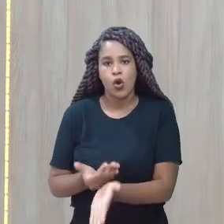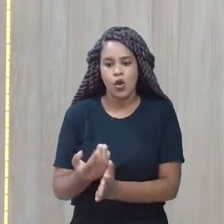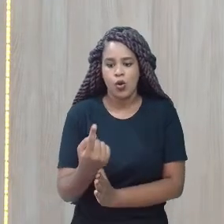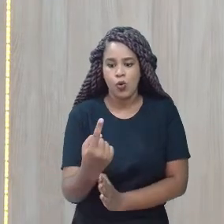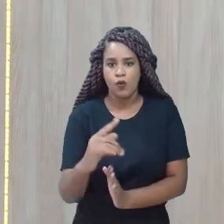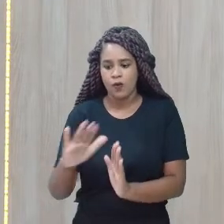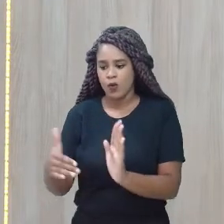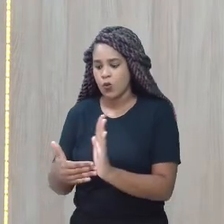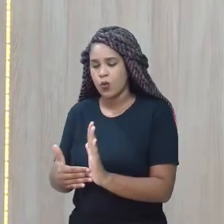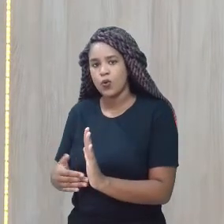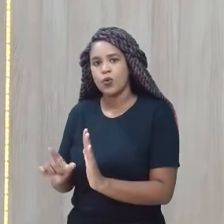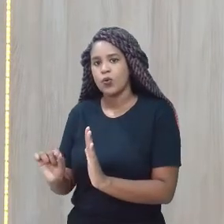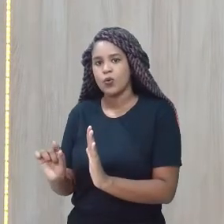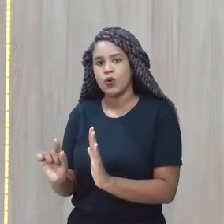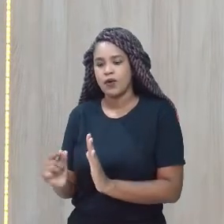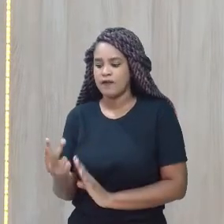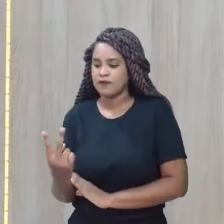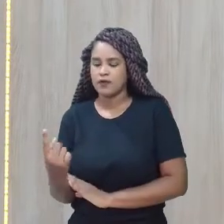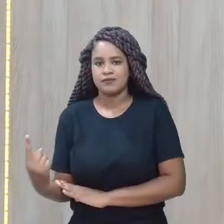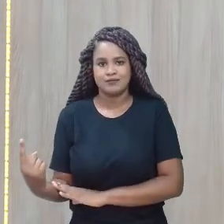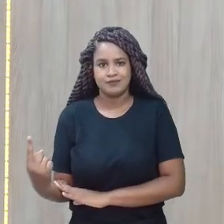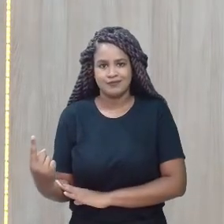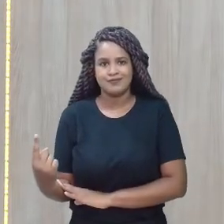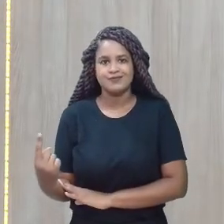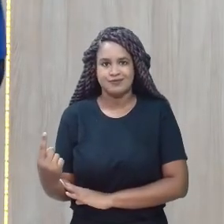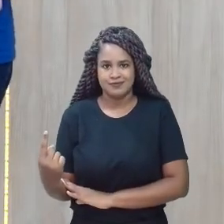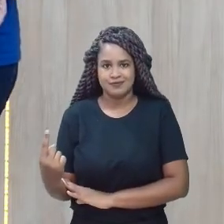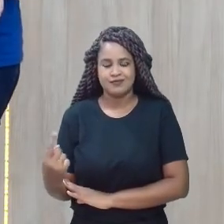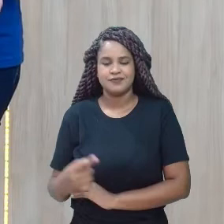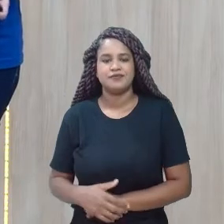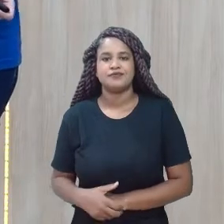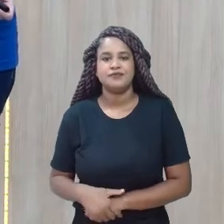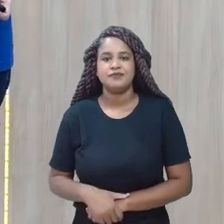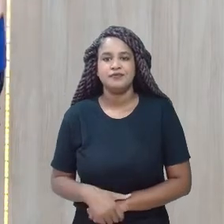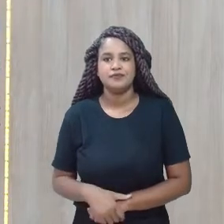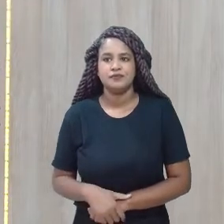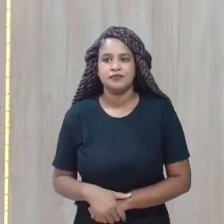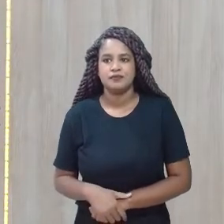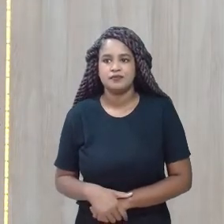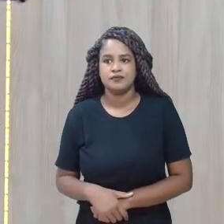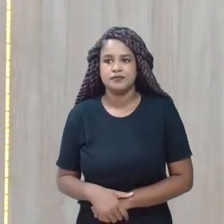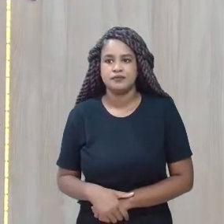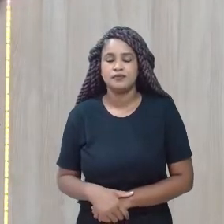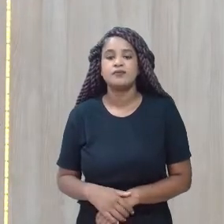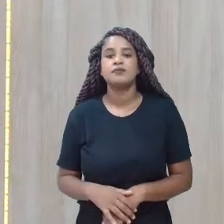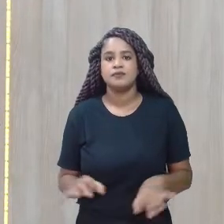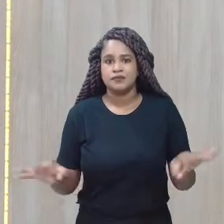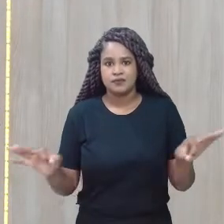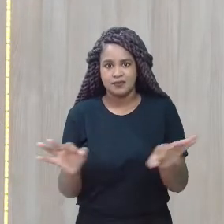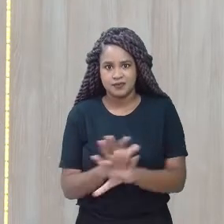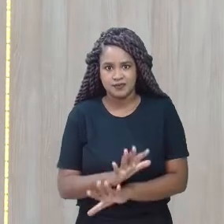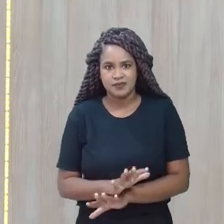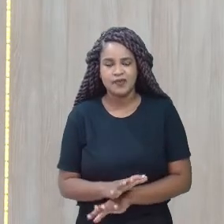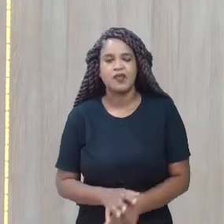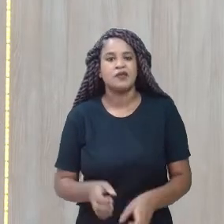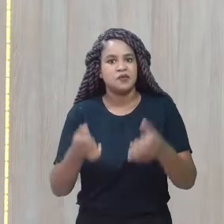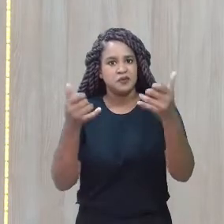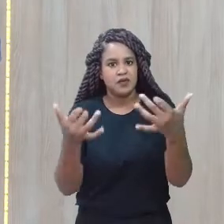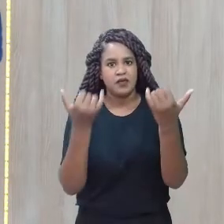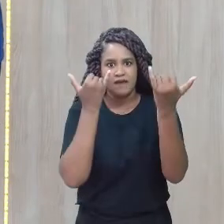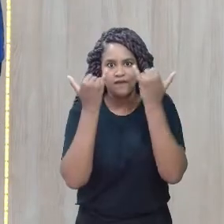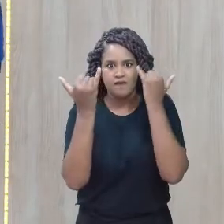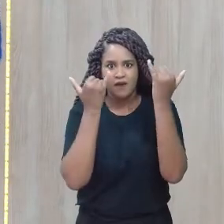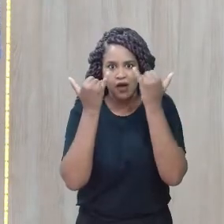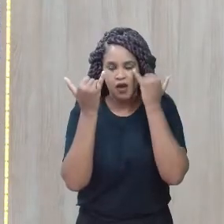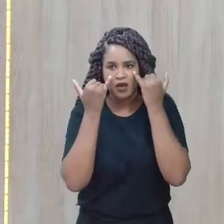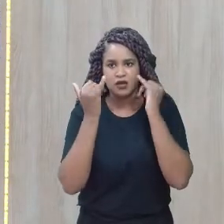e termina no próprio número que a gente utilizou como exemplo aqui, o número 21, tá certo? Pronto, depois de um monte de informação,